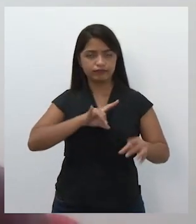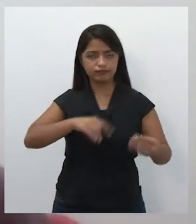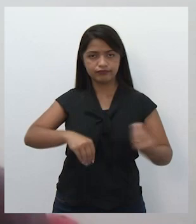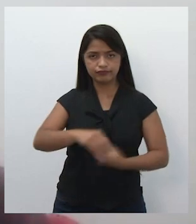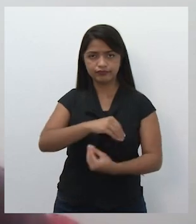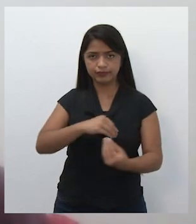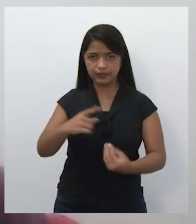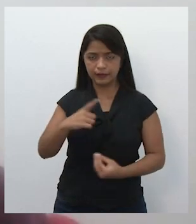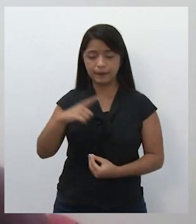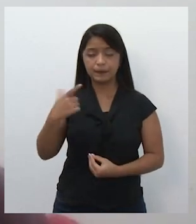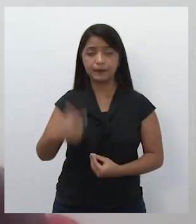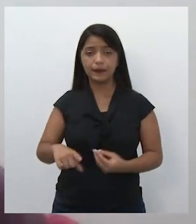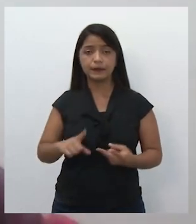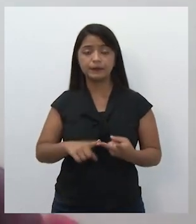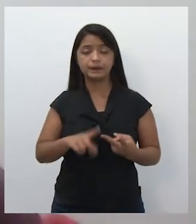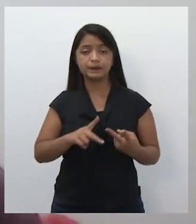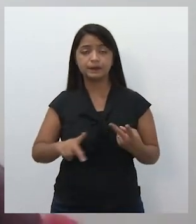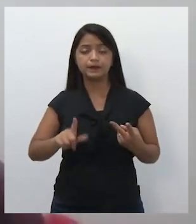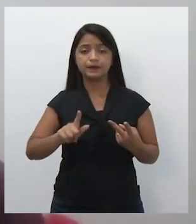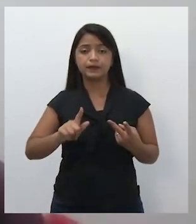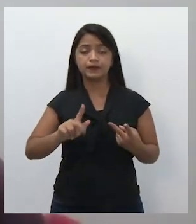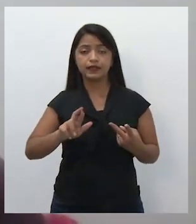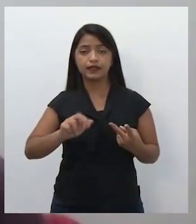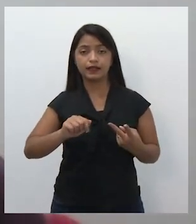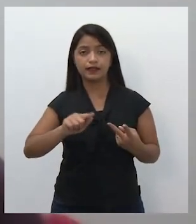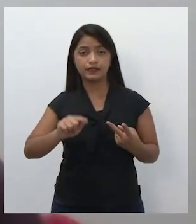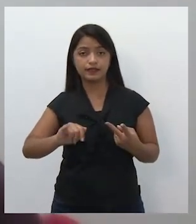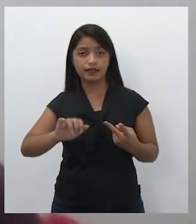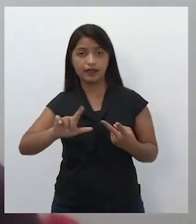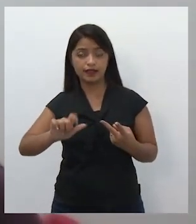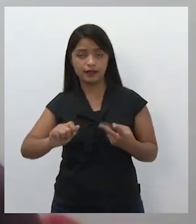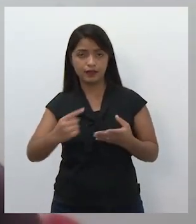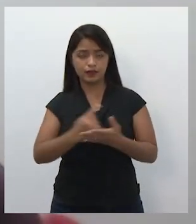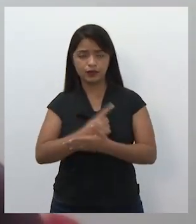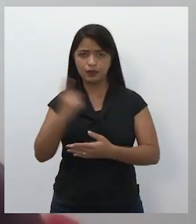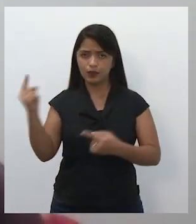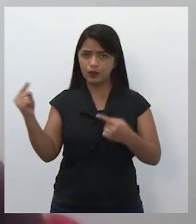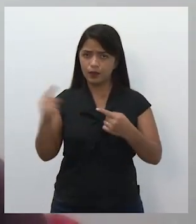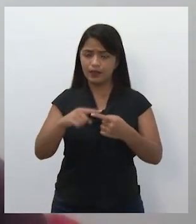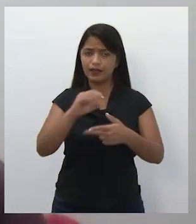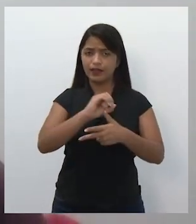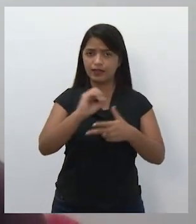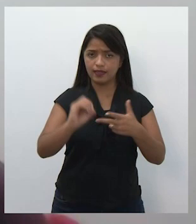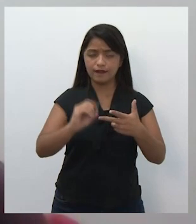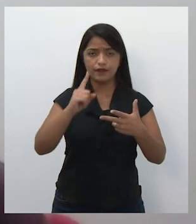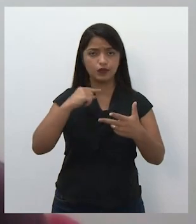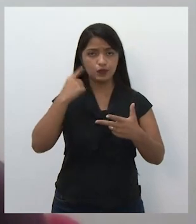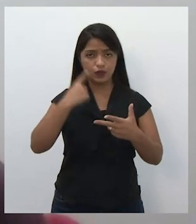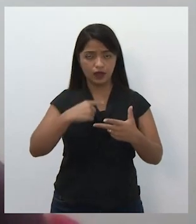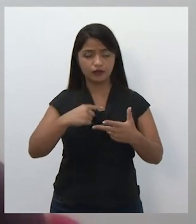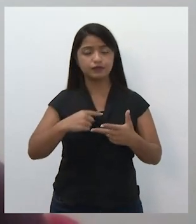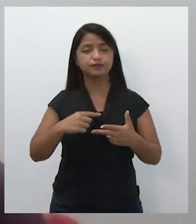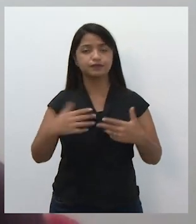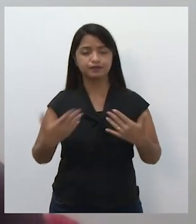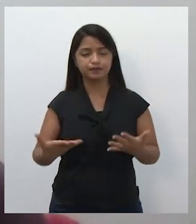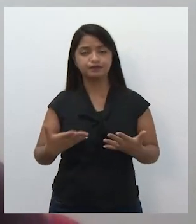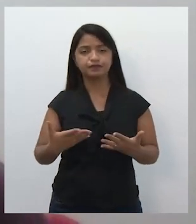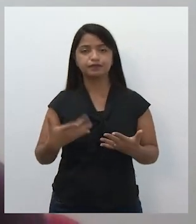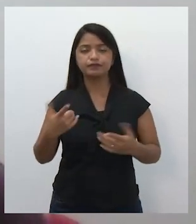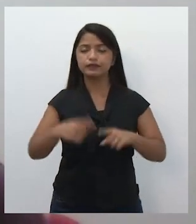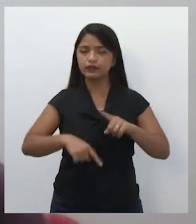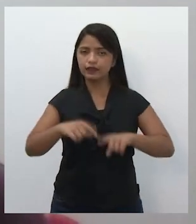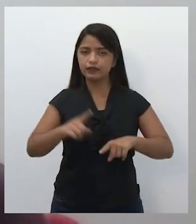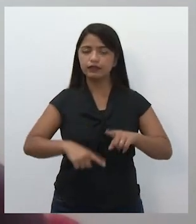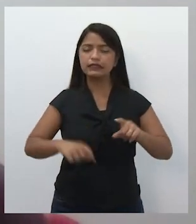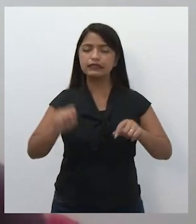está adequado ao Enem e a vestibulares? Olha, o material, ele prevê sim a perspectiva é